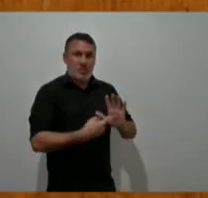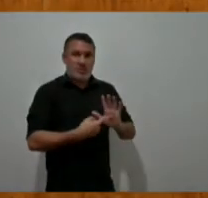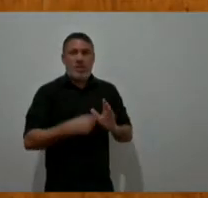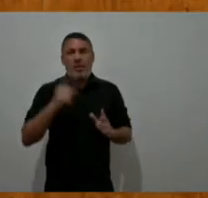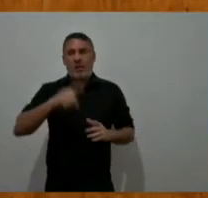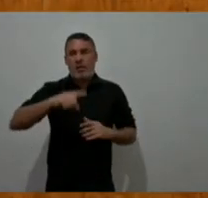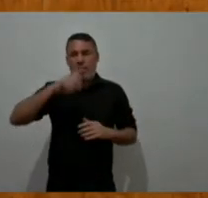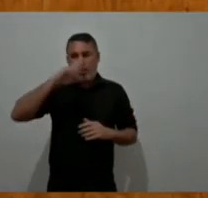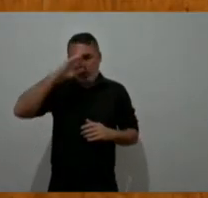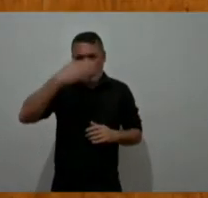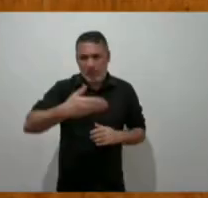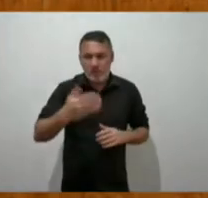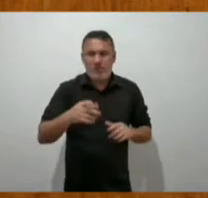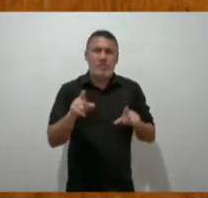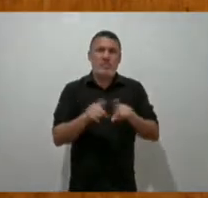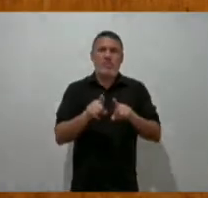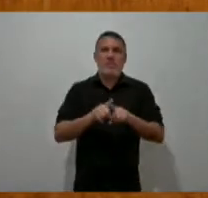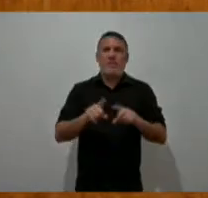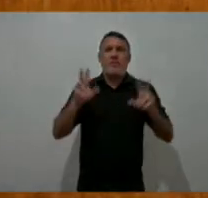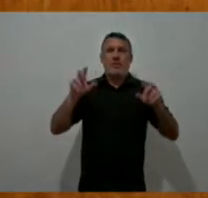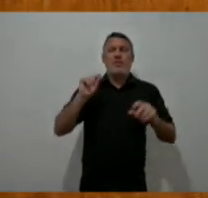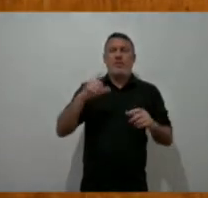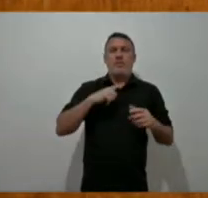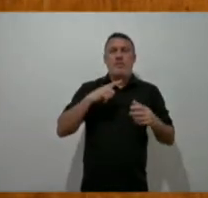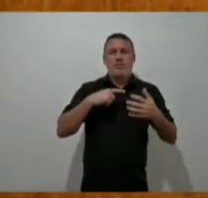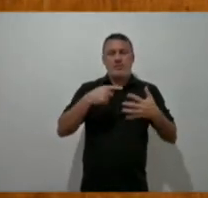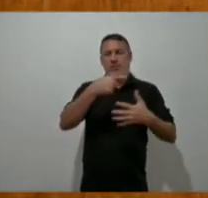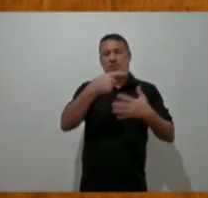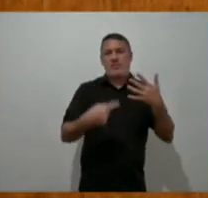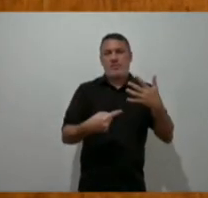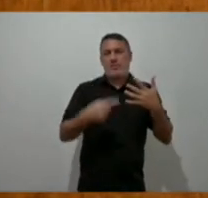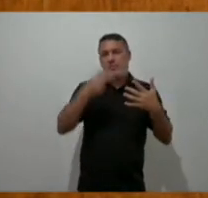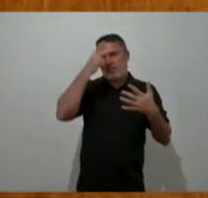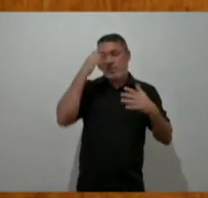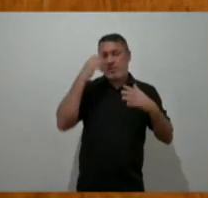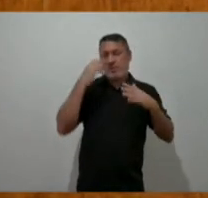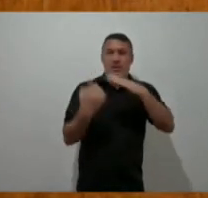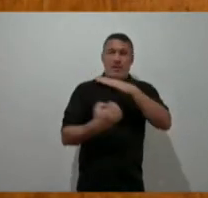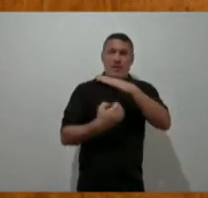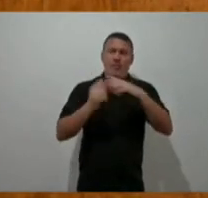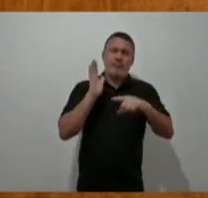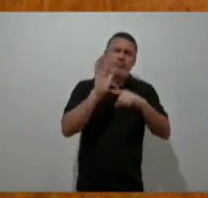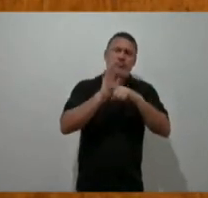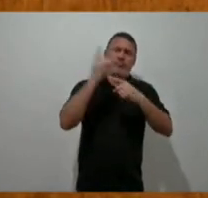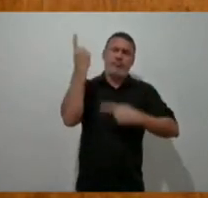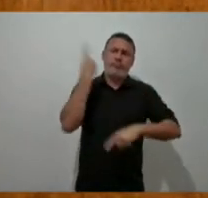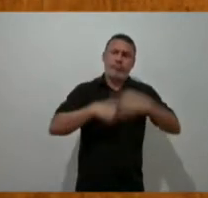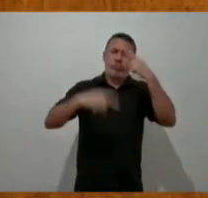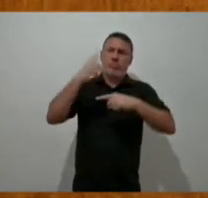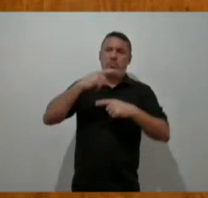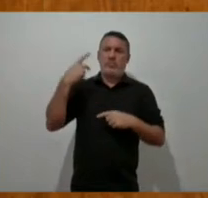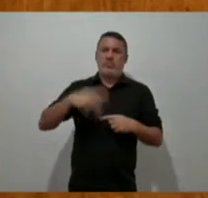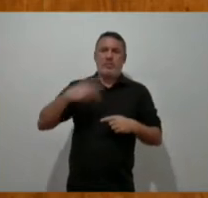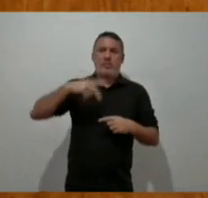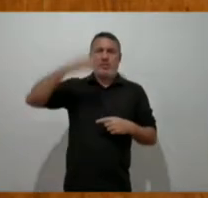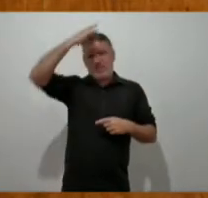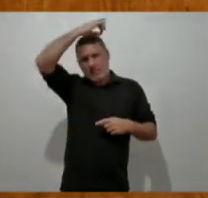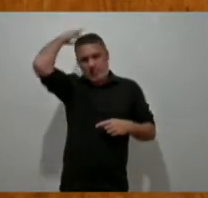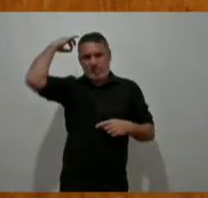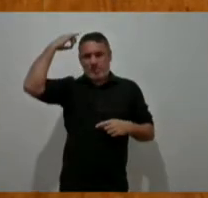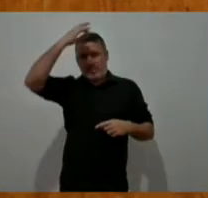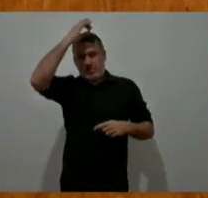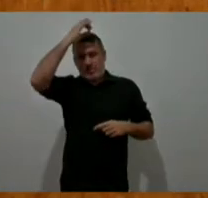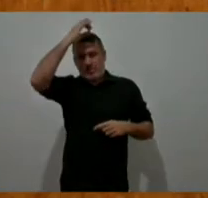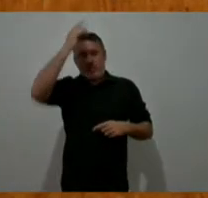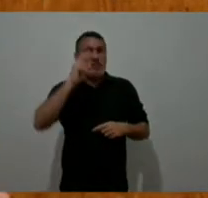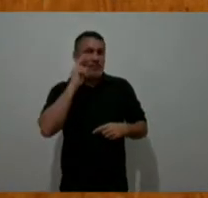5 empreendedores que muito contribuíram para o desenvolvimento do nosso estado. Vocês já viram aí na vinheta. Essa